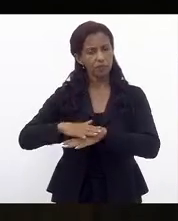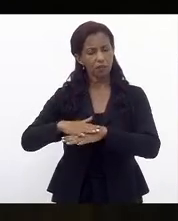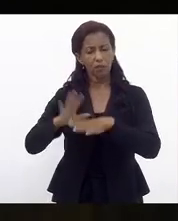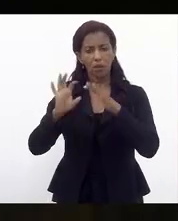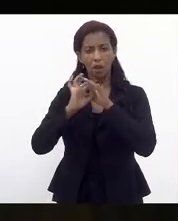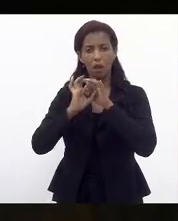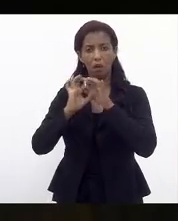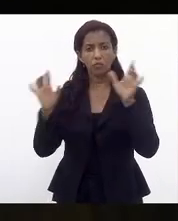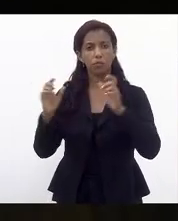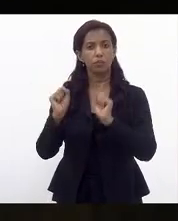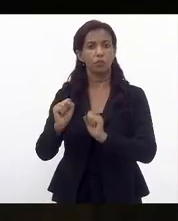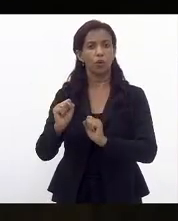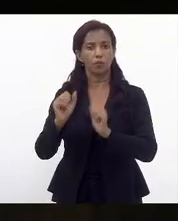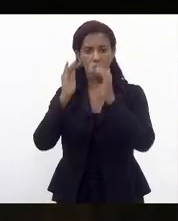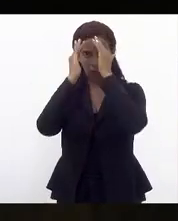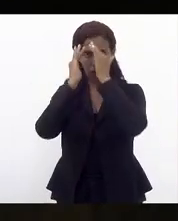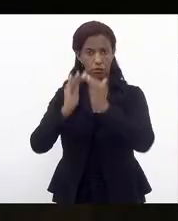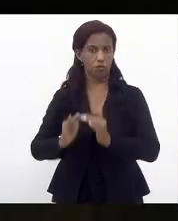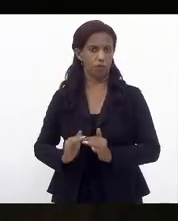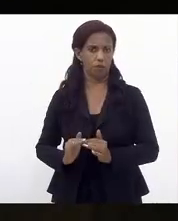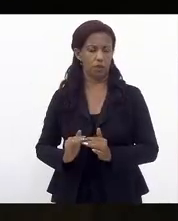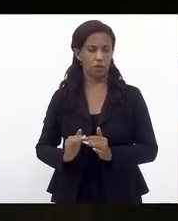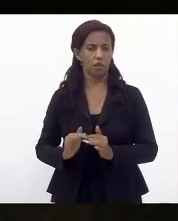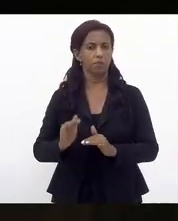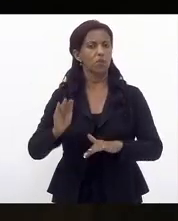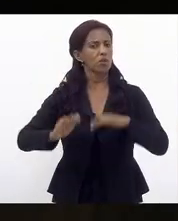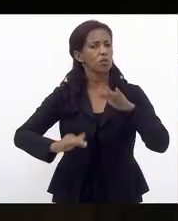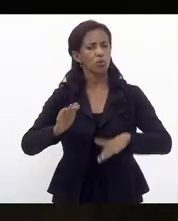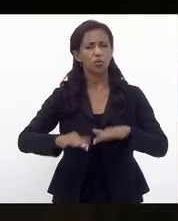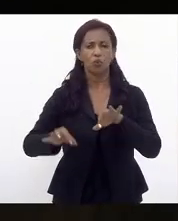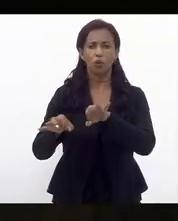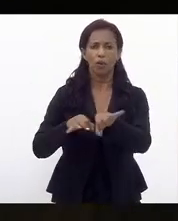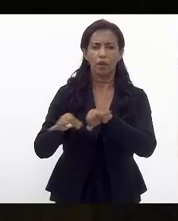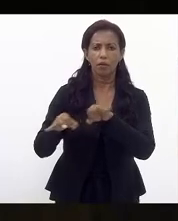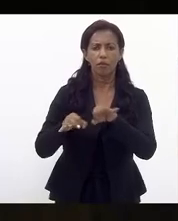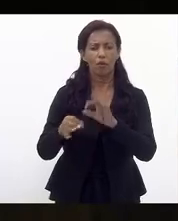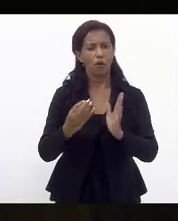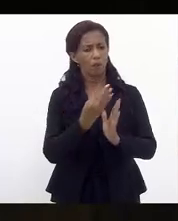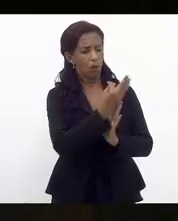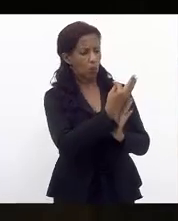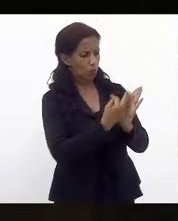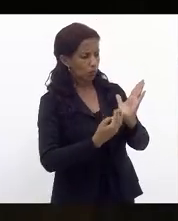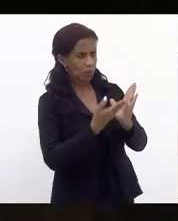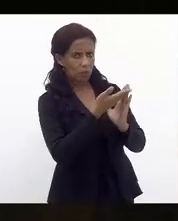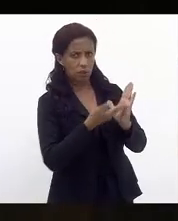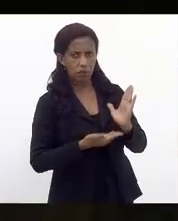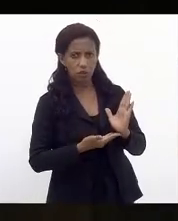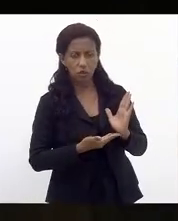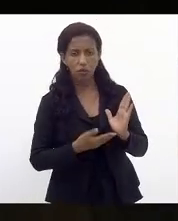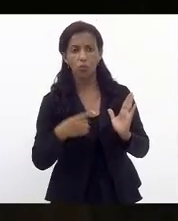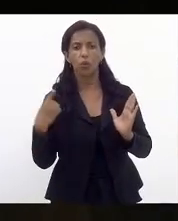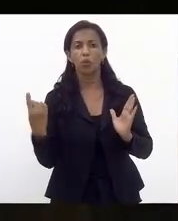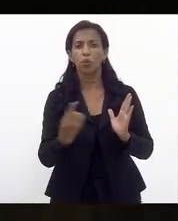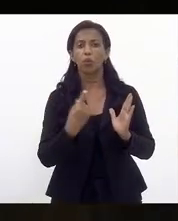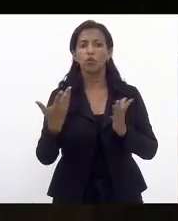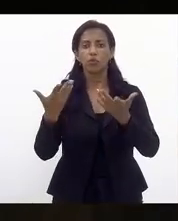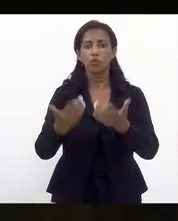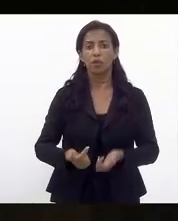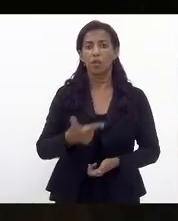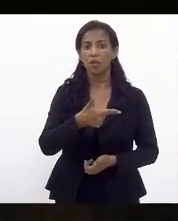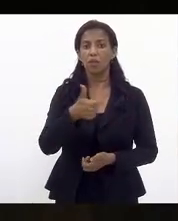possa ser respeitada de qualquer maneira volto a dizer que a redação do jeito que ficou em que Pese nós consideramos que os